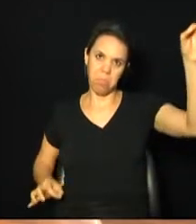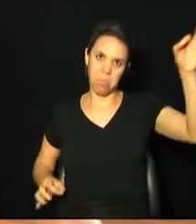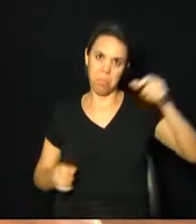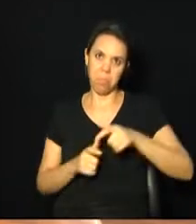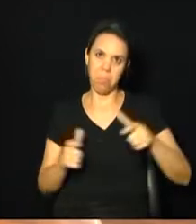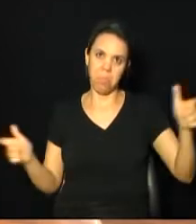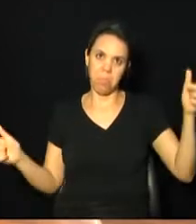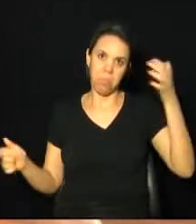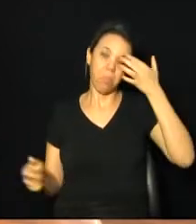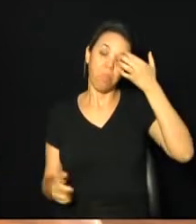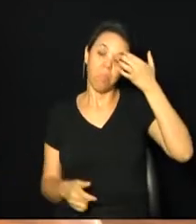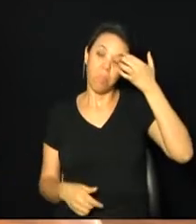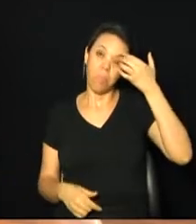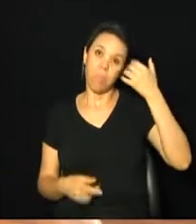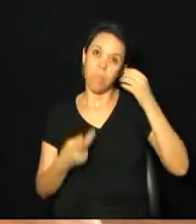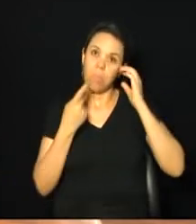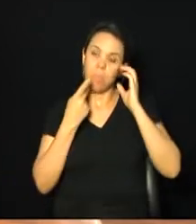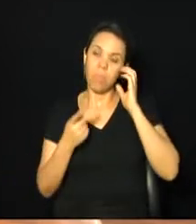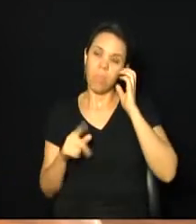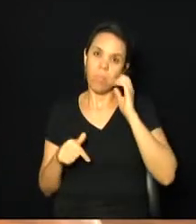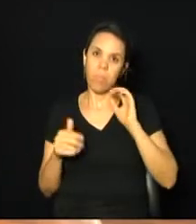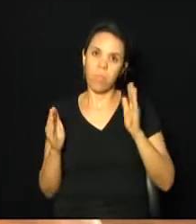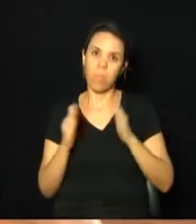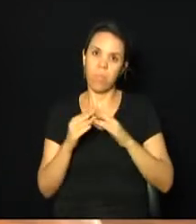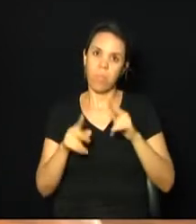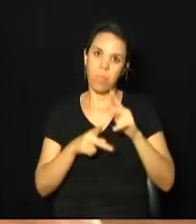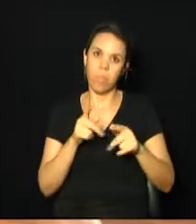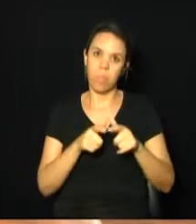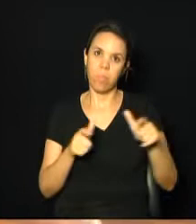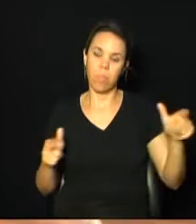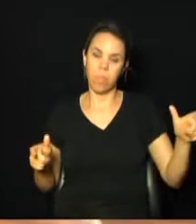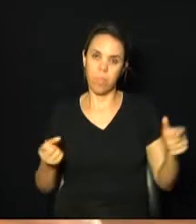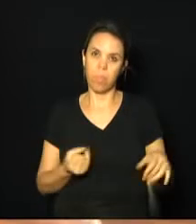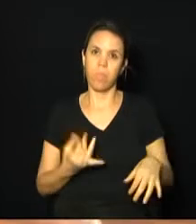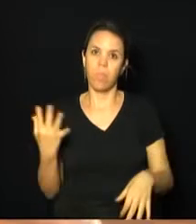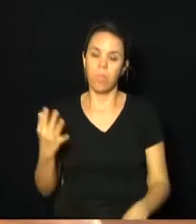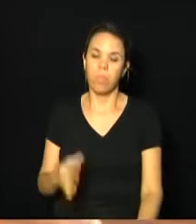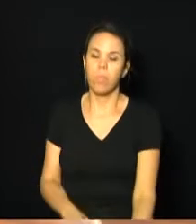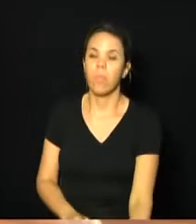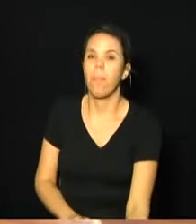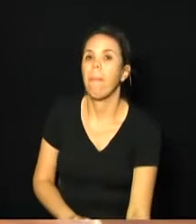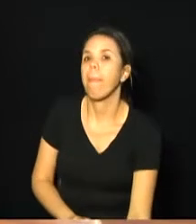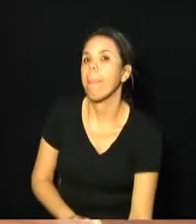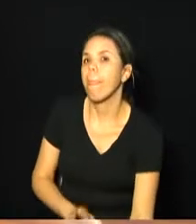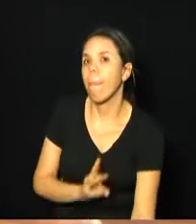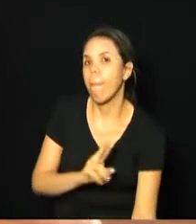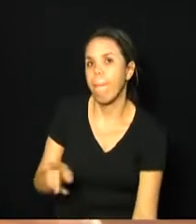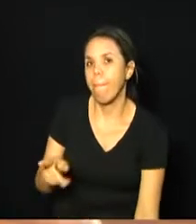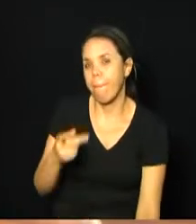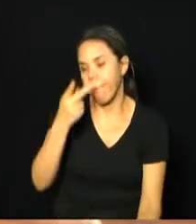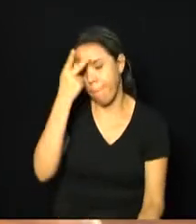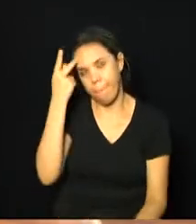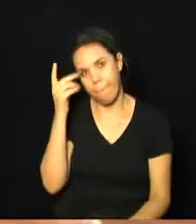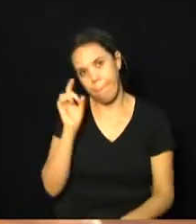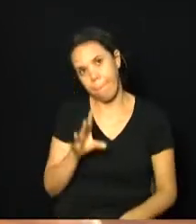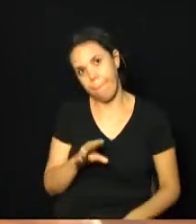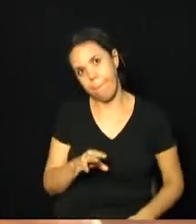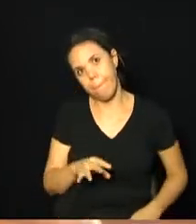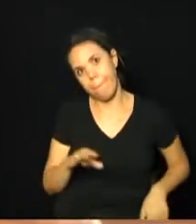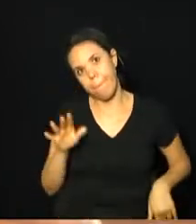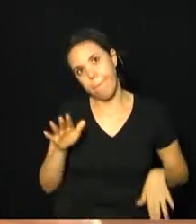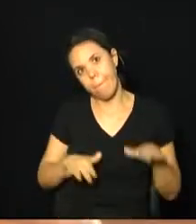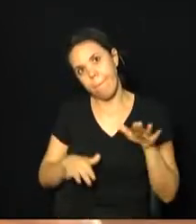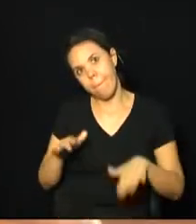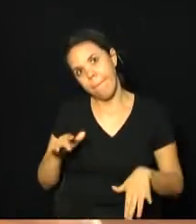maior. Mas, assim, eu digo de moradores, né? Moradores, né? Não de pessoas. Às